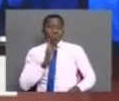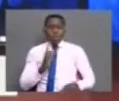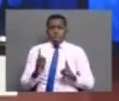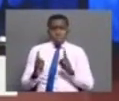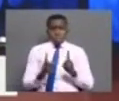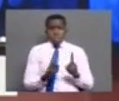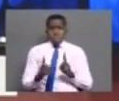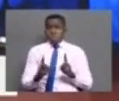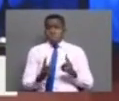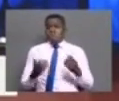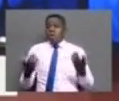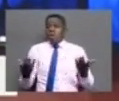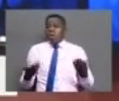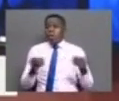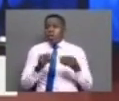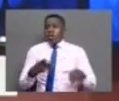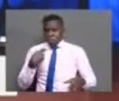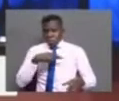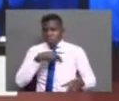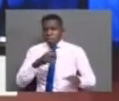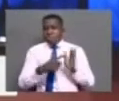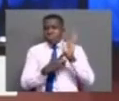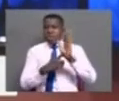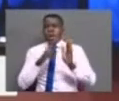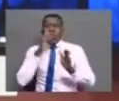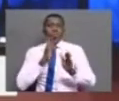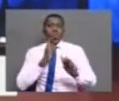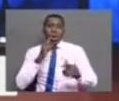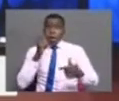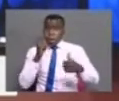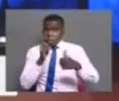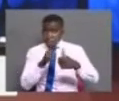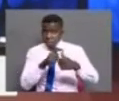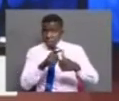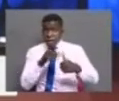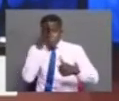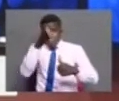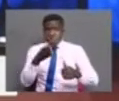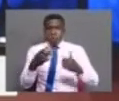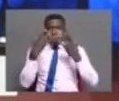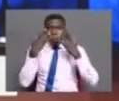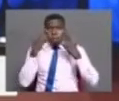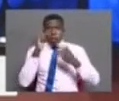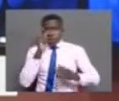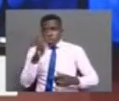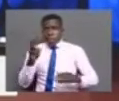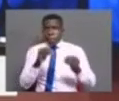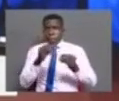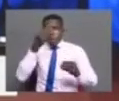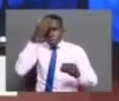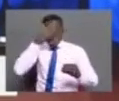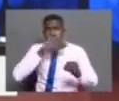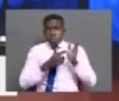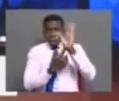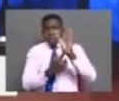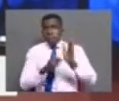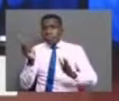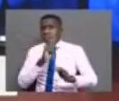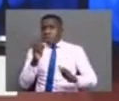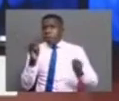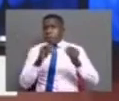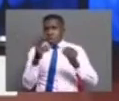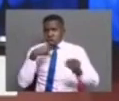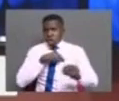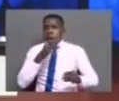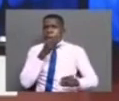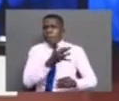de serem diferenciados na reportagem a seguir a jornalista Carla Miguel foi conhecer os meninos que por uma questão de respeito terão a sua imagem preservada Mas